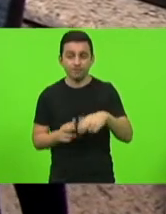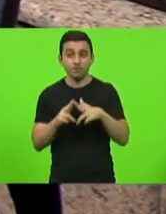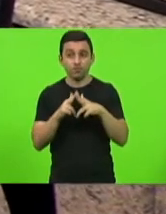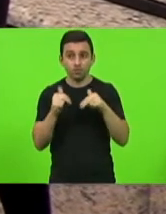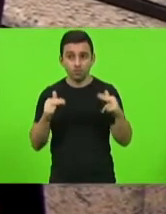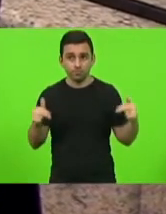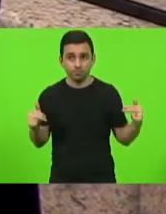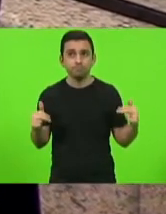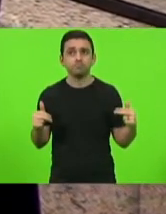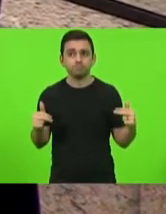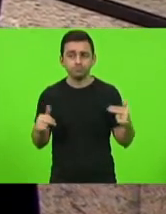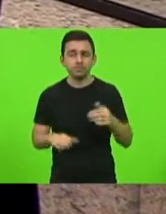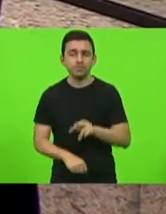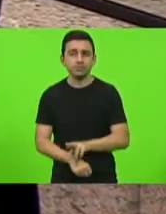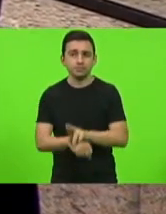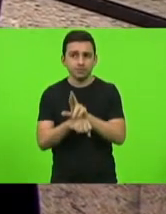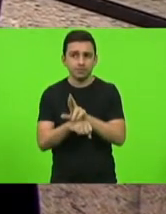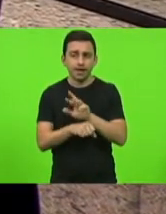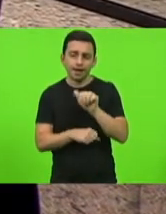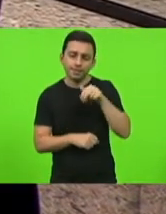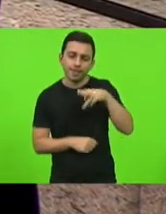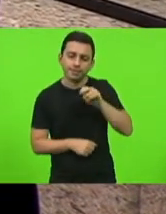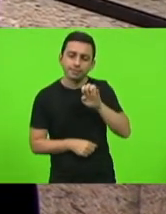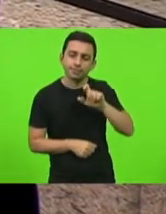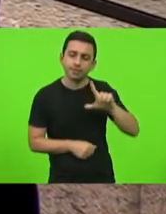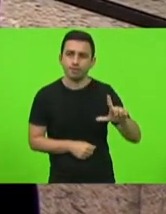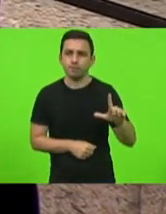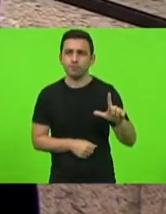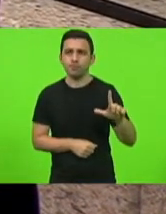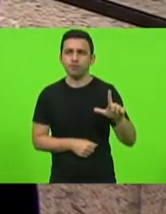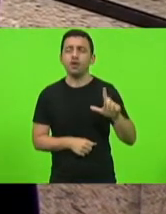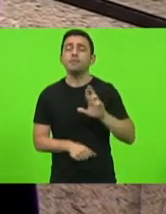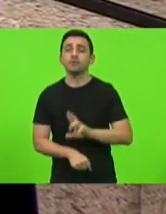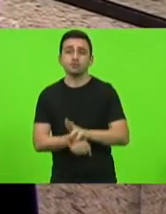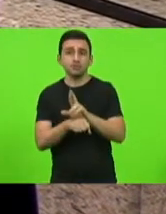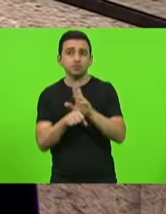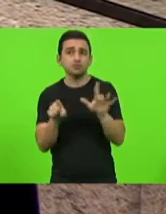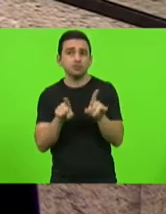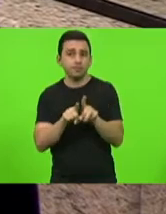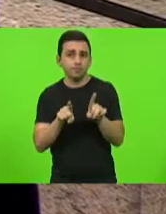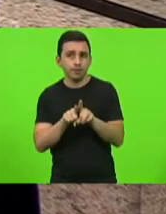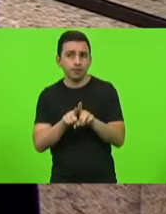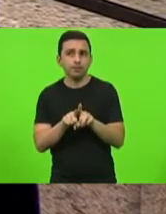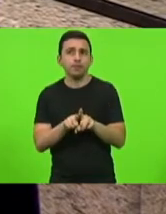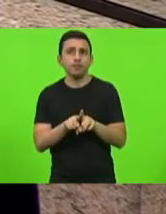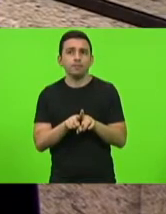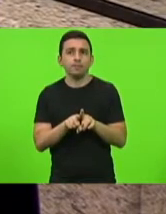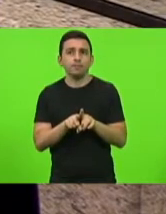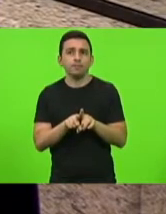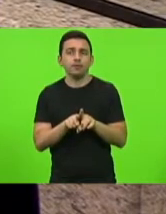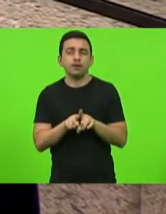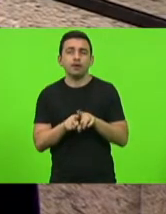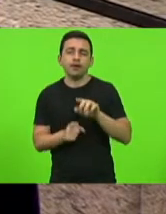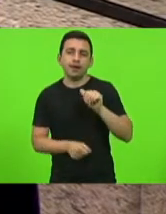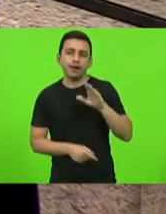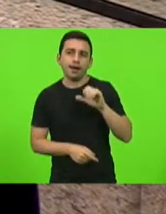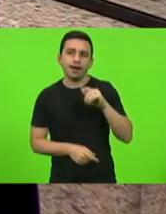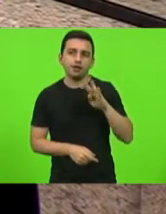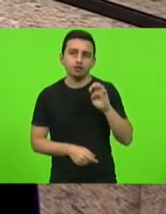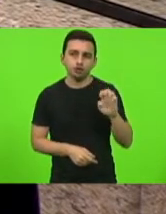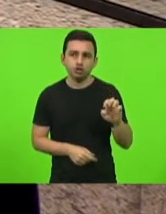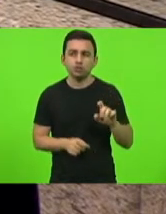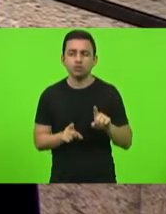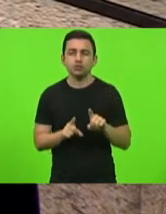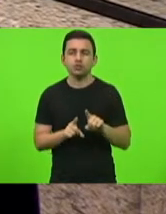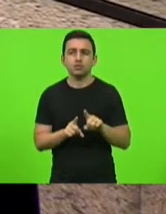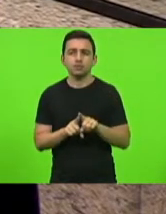com representantes da Anatel, representante também da CAT, o Fernando,